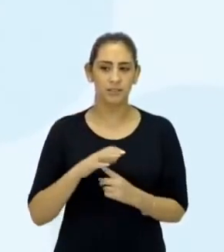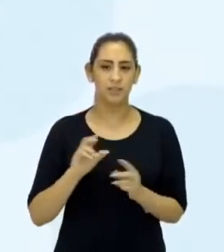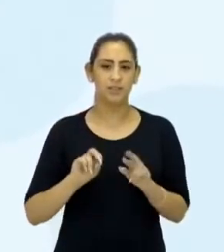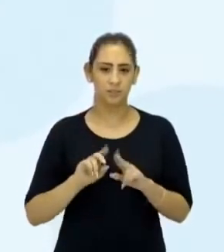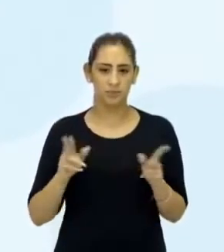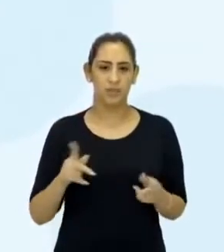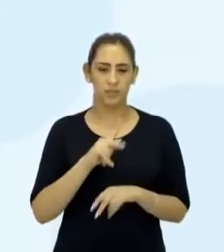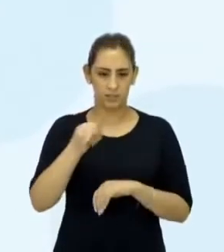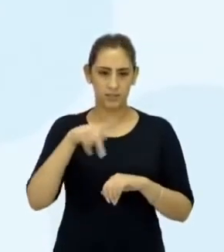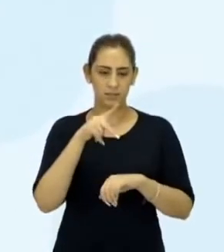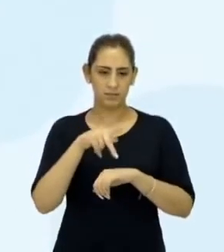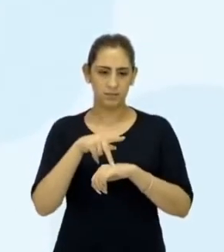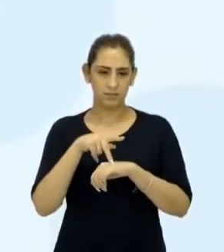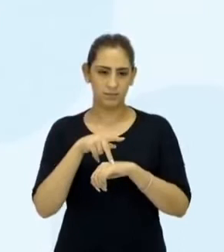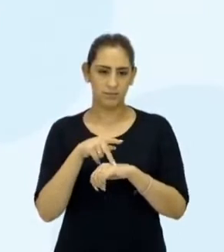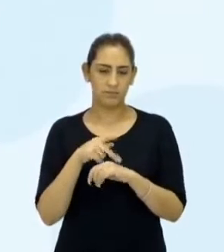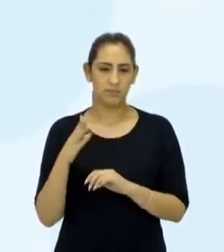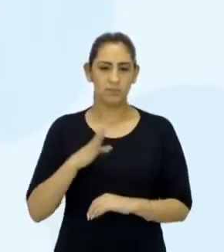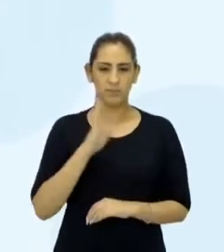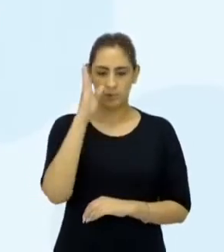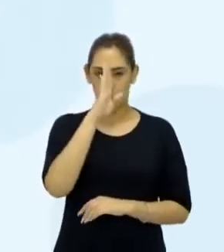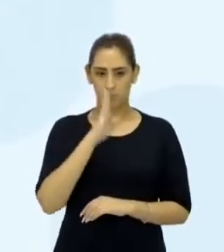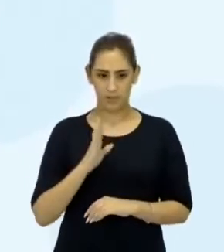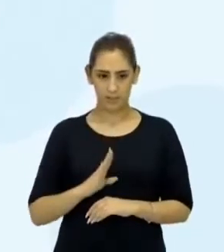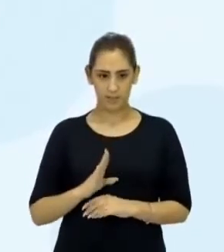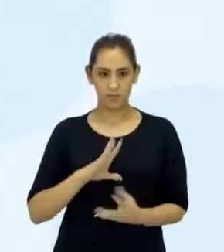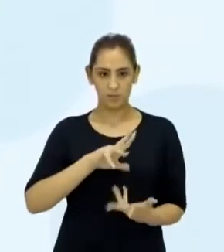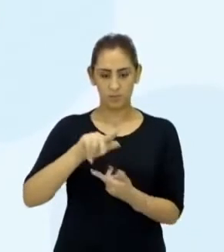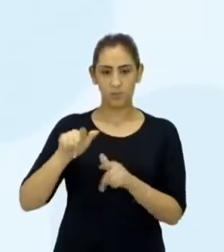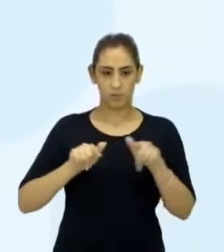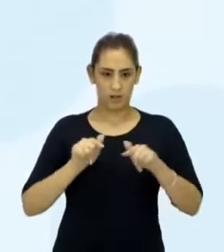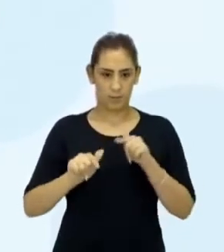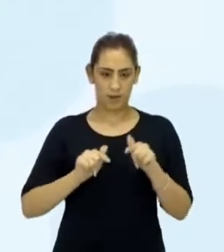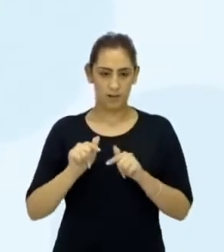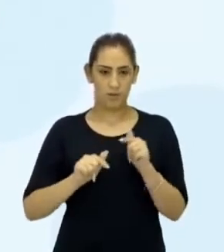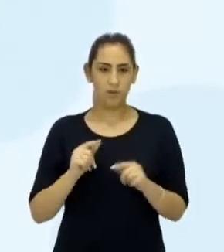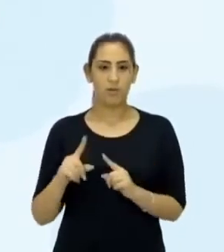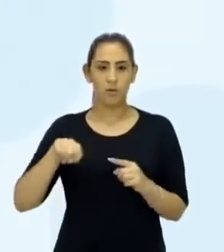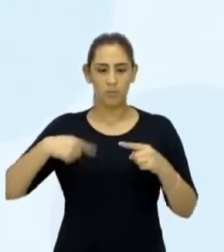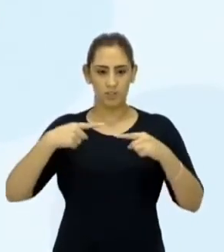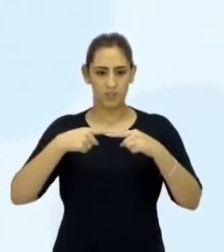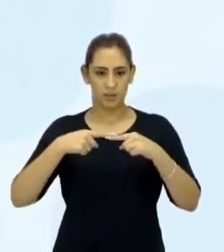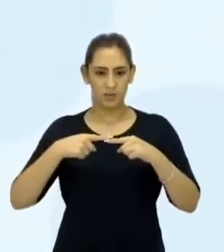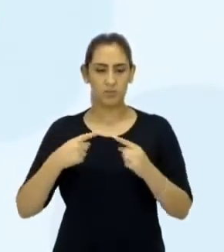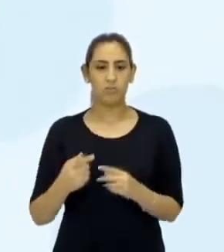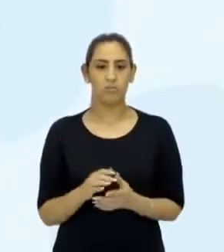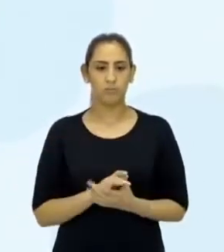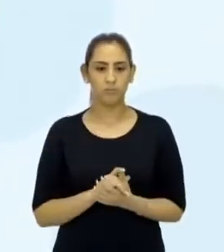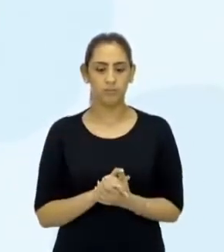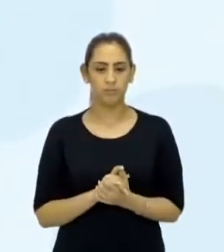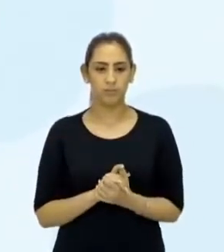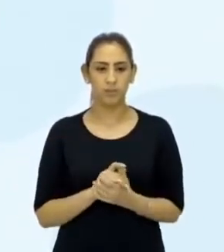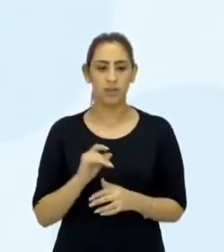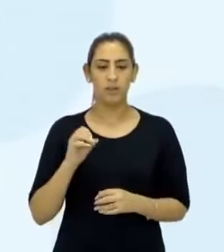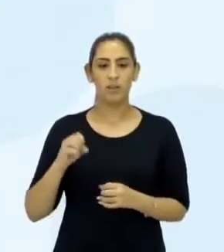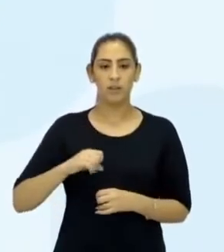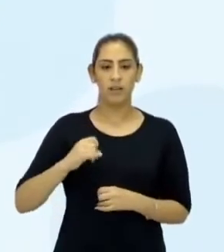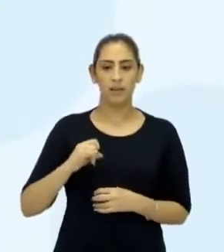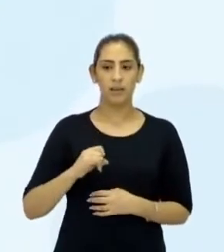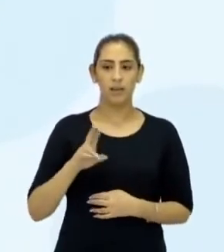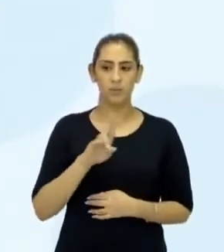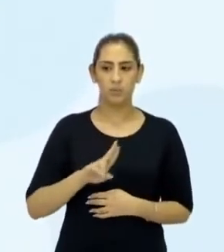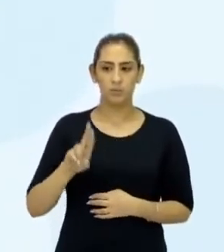para o Brasil. Unidade temática, mundo do trabalho. Objeto de conhecimento, cadeias industriais e a inovação no uso